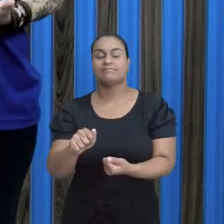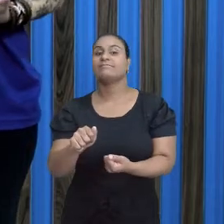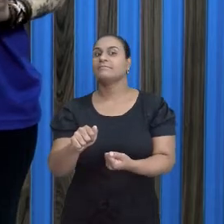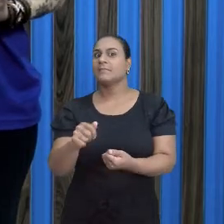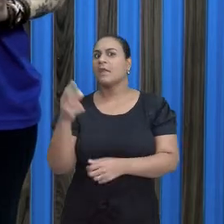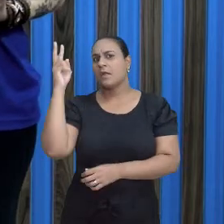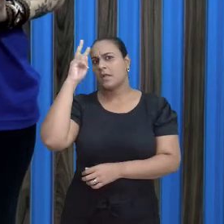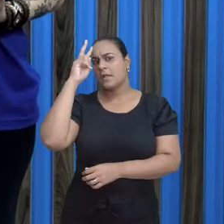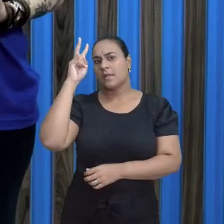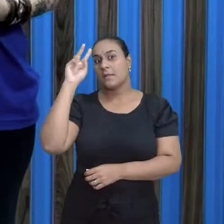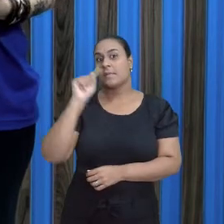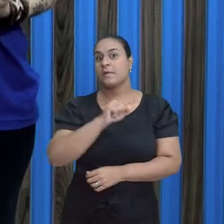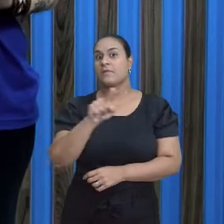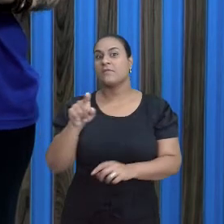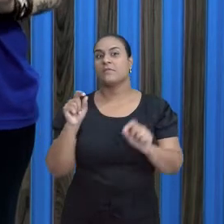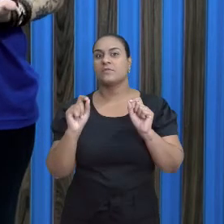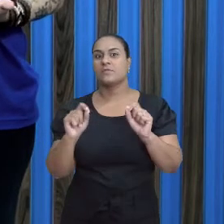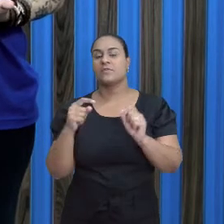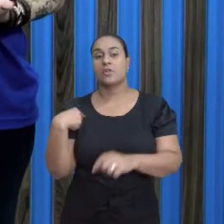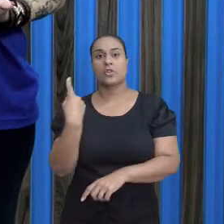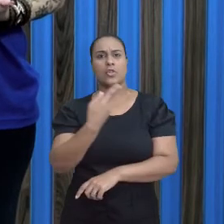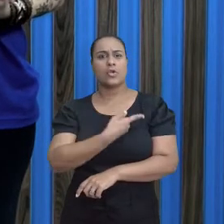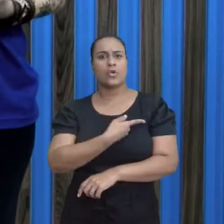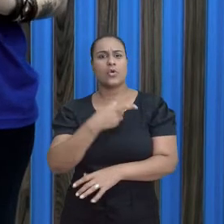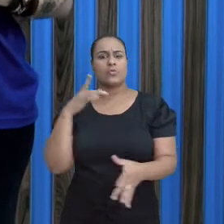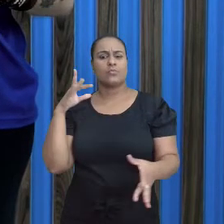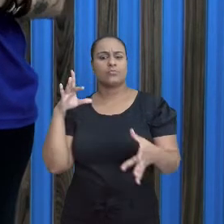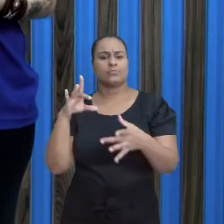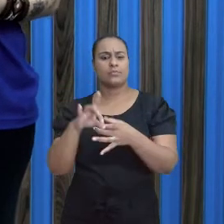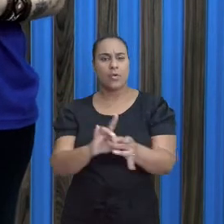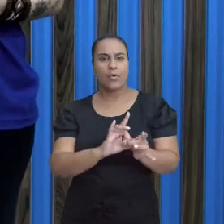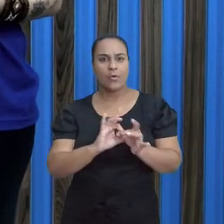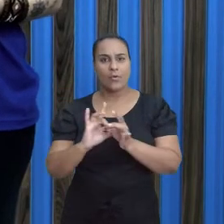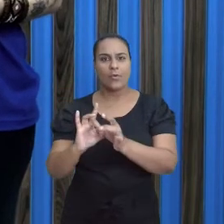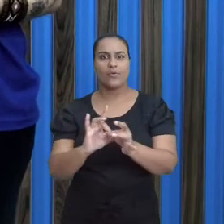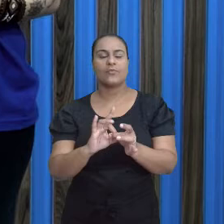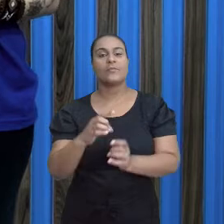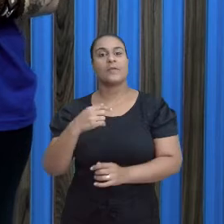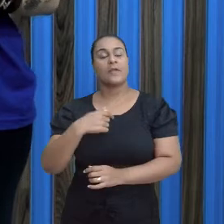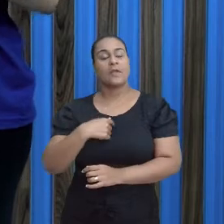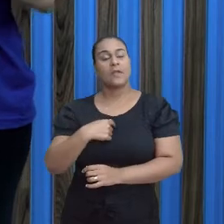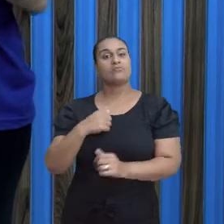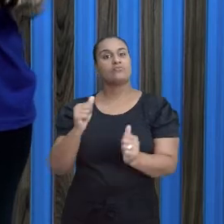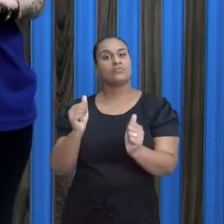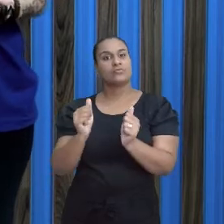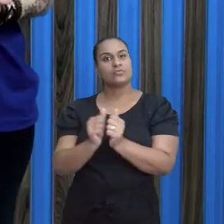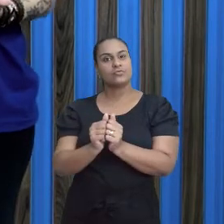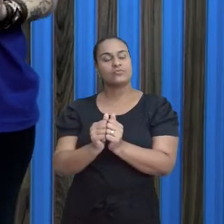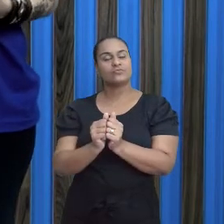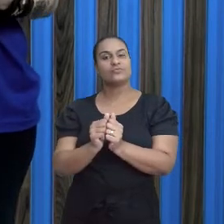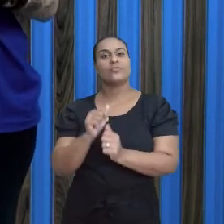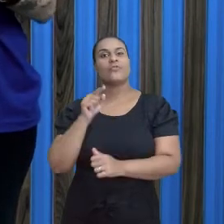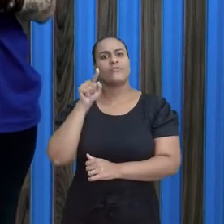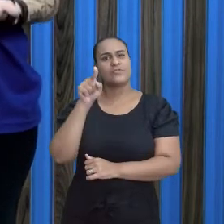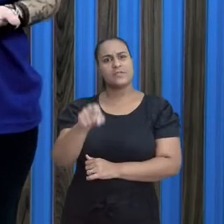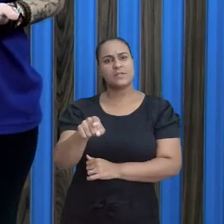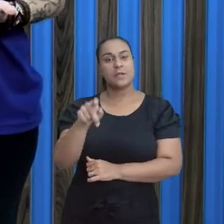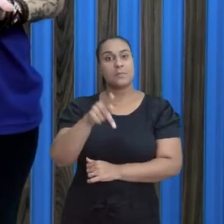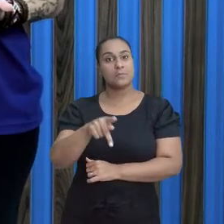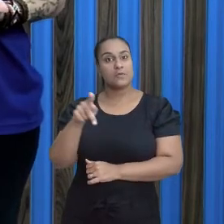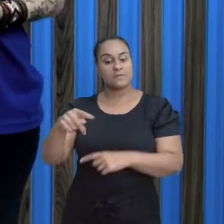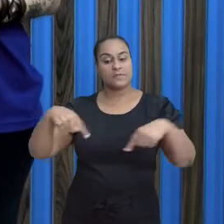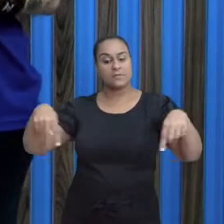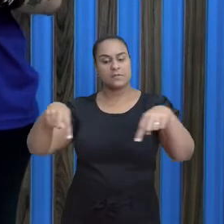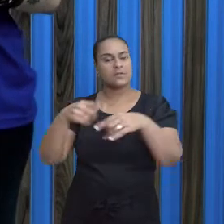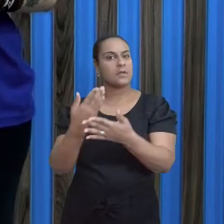eu quero lembrar vocês que somos uma equipe, né? Estou eu aqui com vocês, tem vocês aí, o seu professor em sala